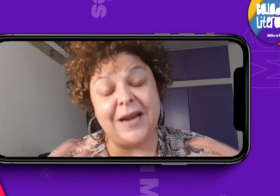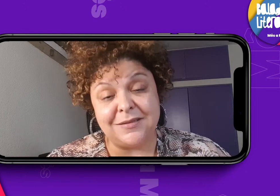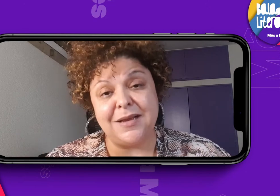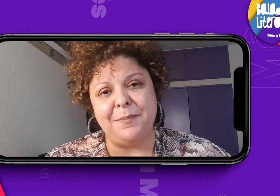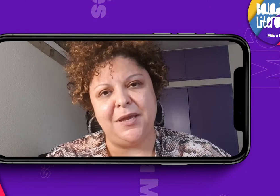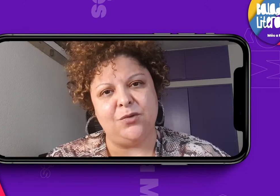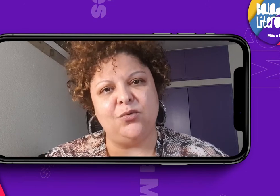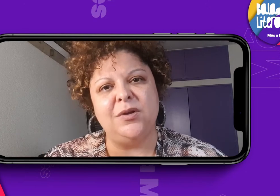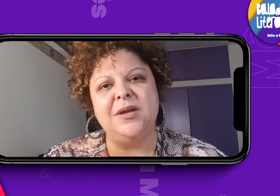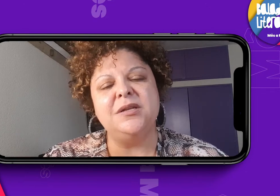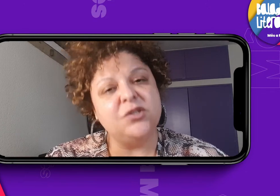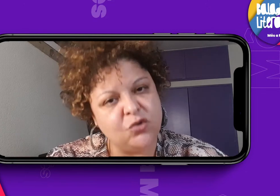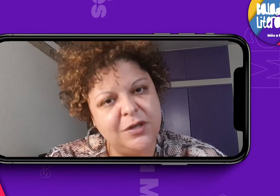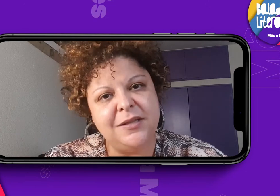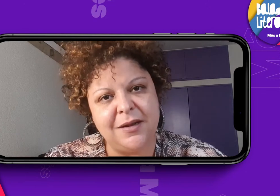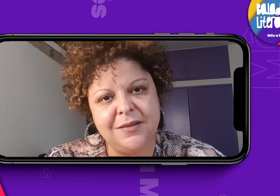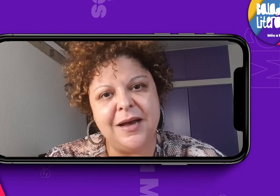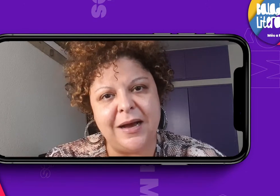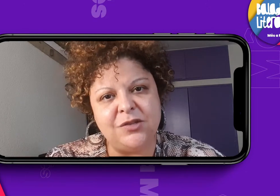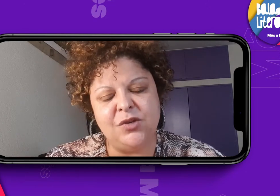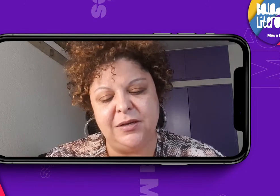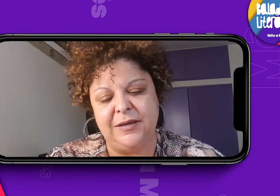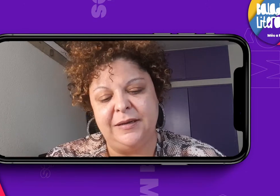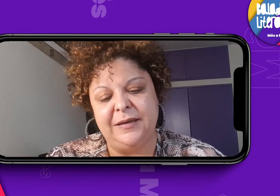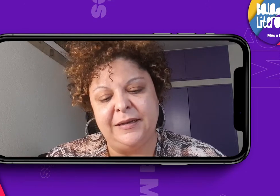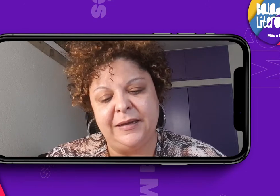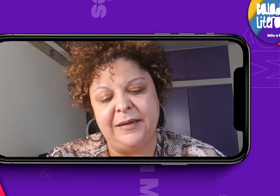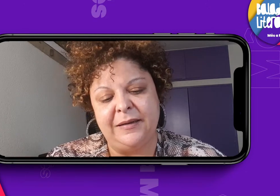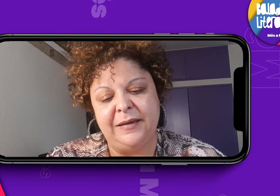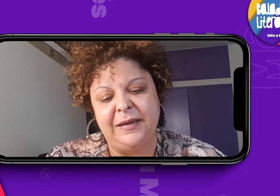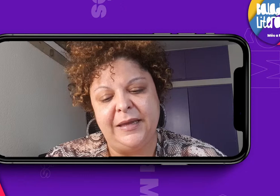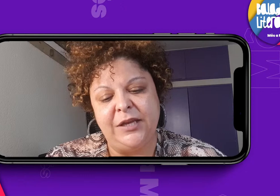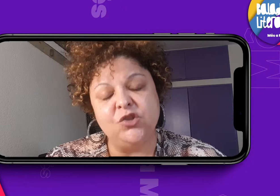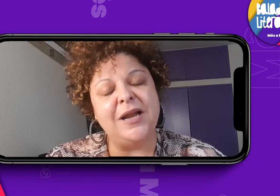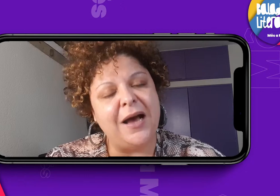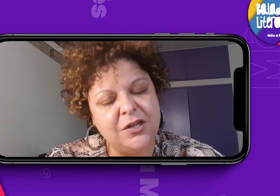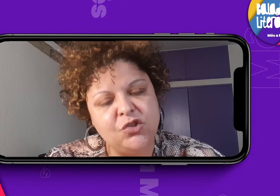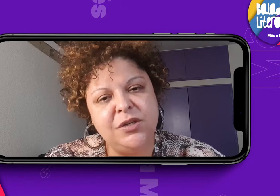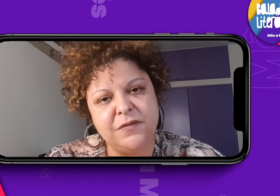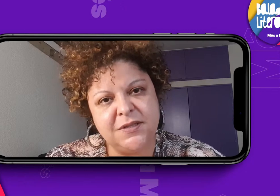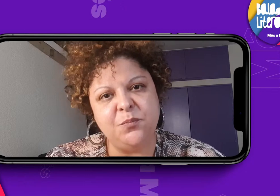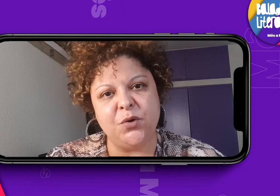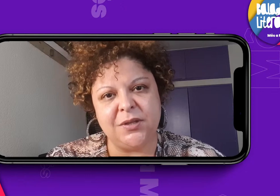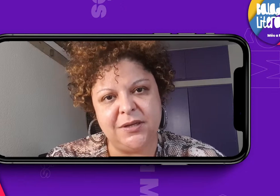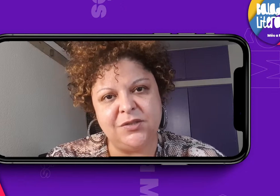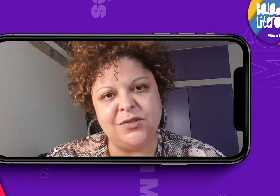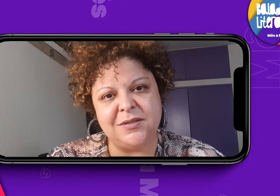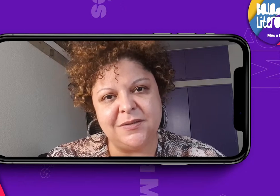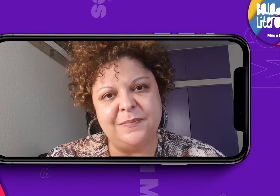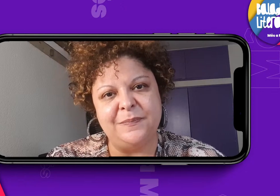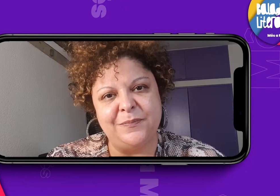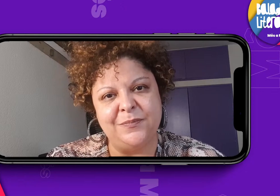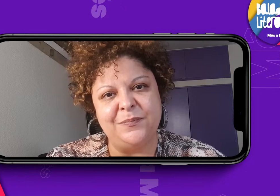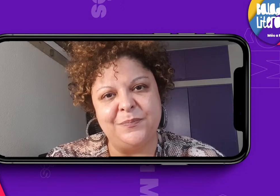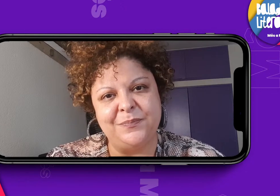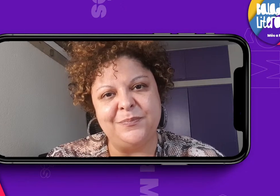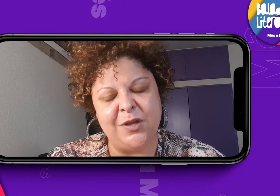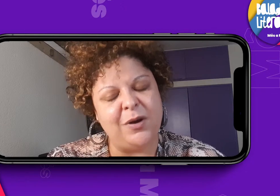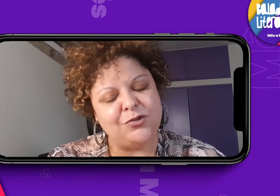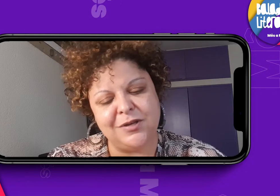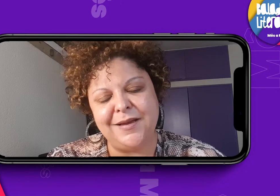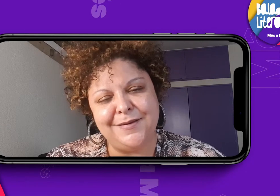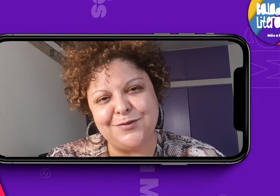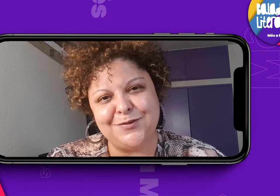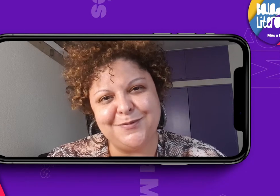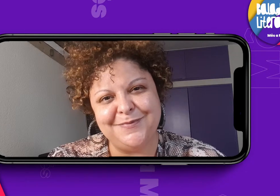de congraçamento, de solidariedade, né? E de narrativas importantes.